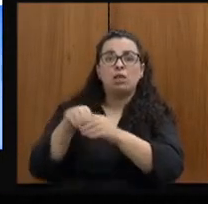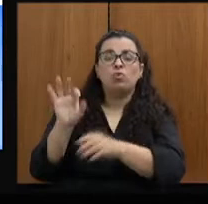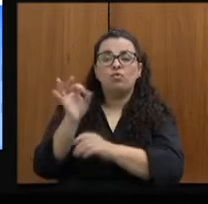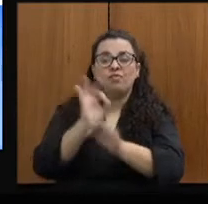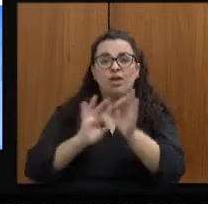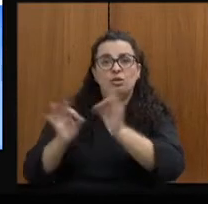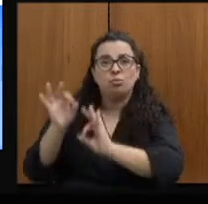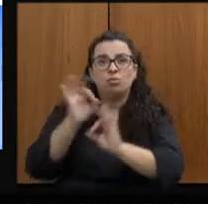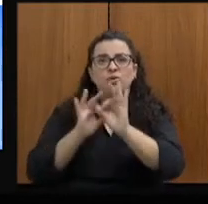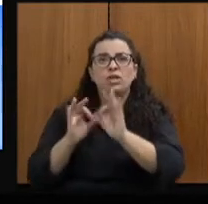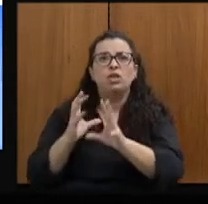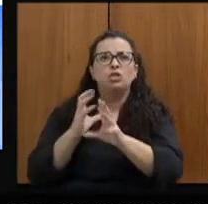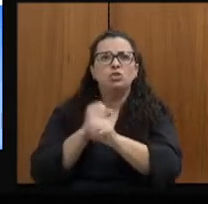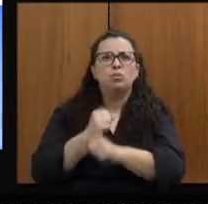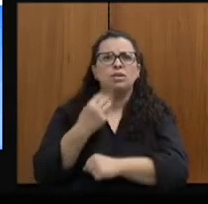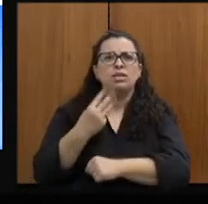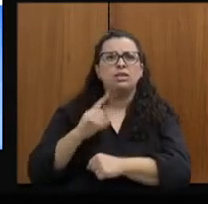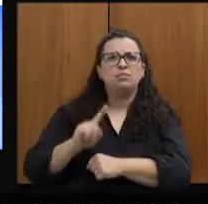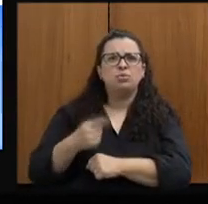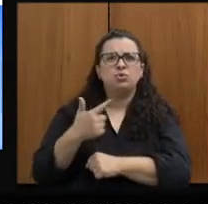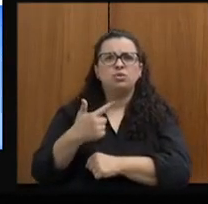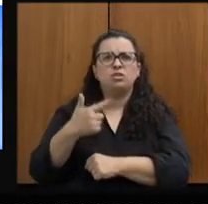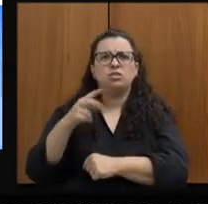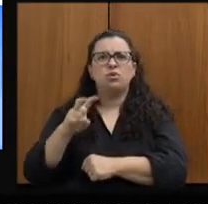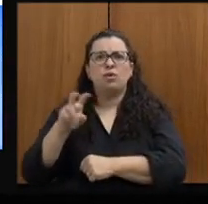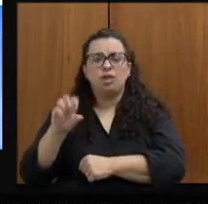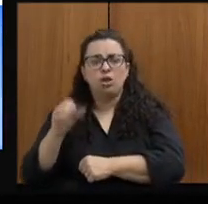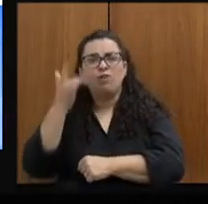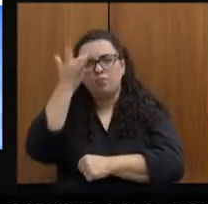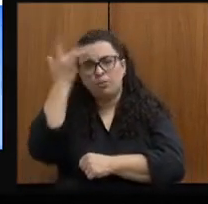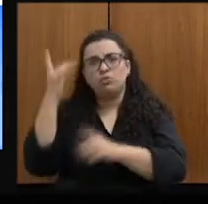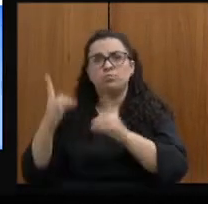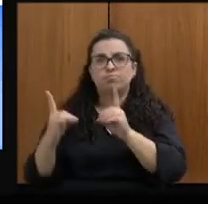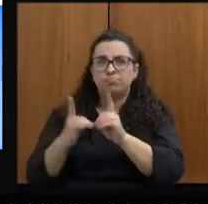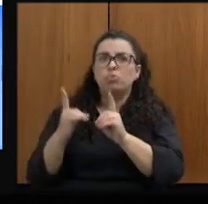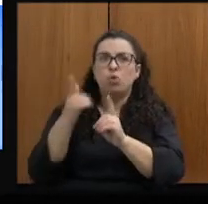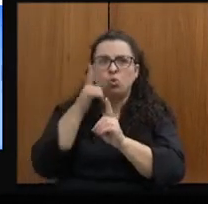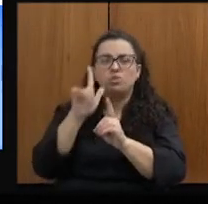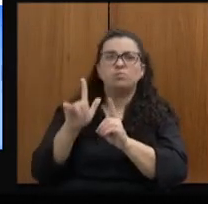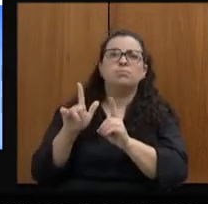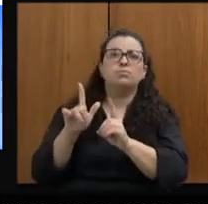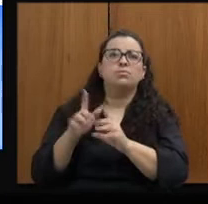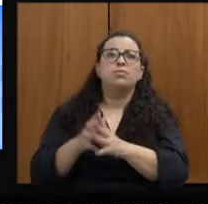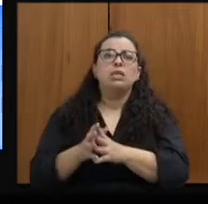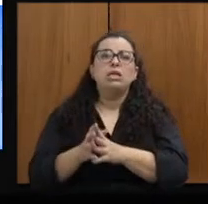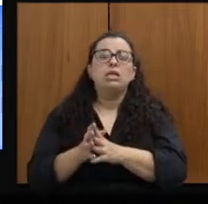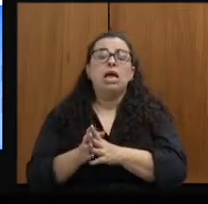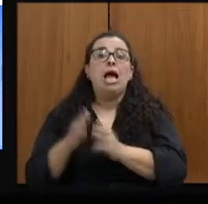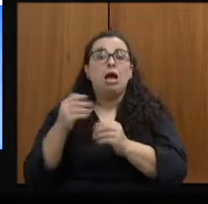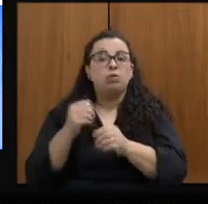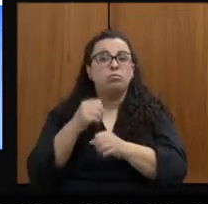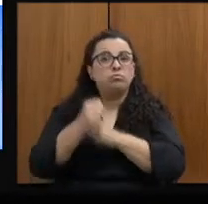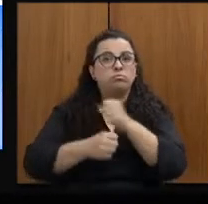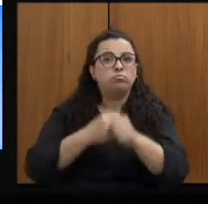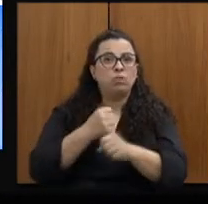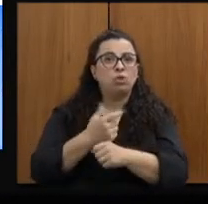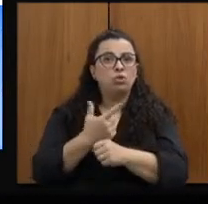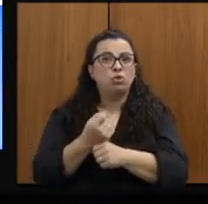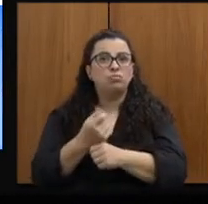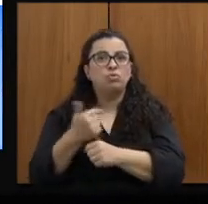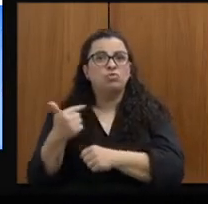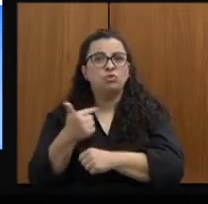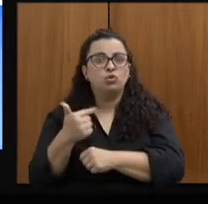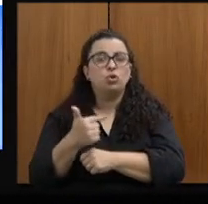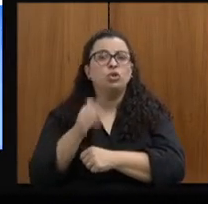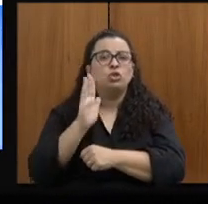pessoas atendidas. Em 2022, é a nossa segunda fase, nós já estamos atendendo